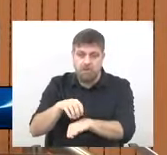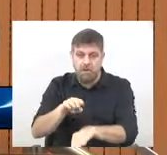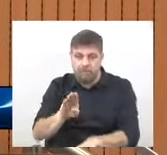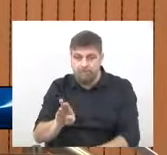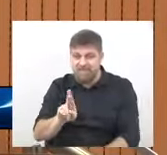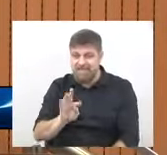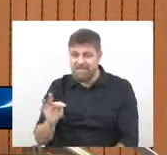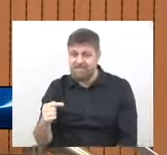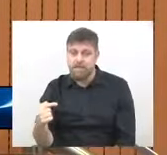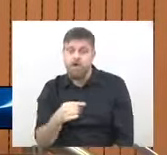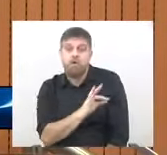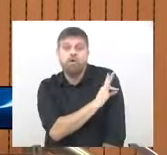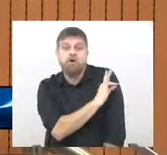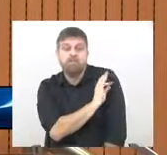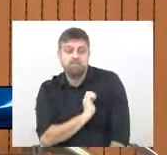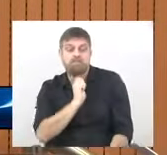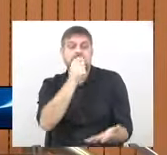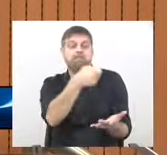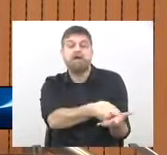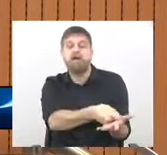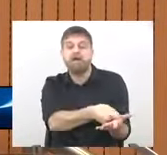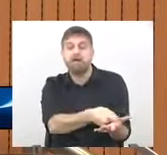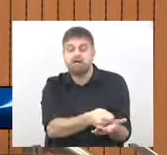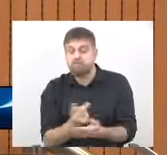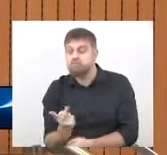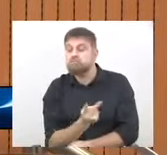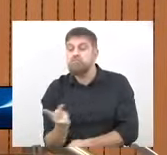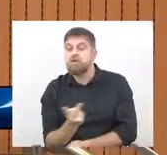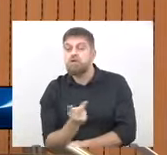Ou é a prefeitura que vai ressarcir?